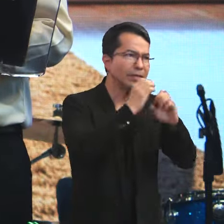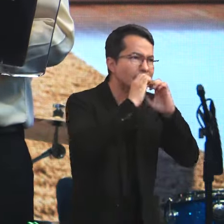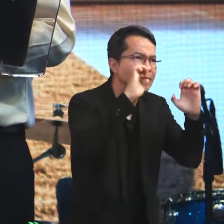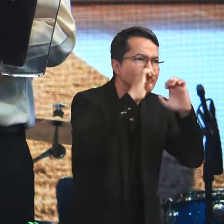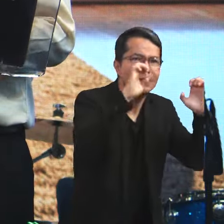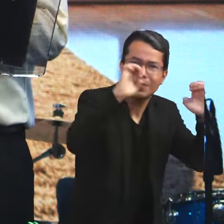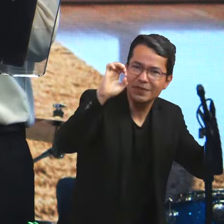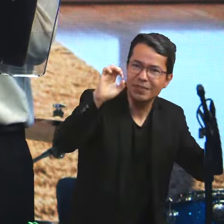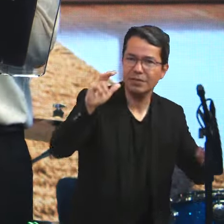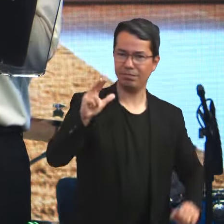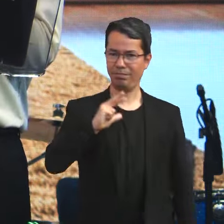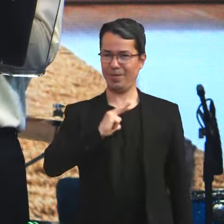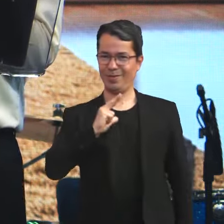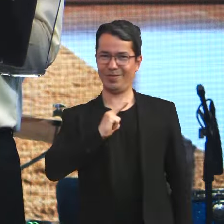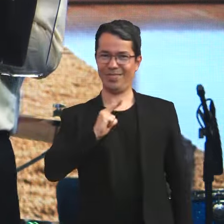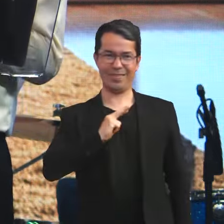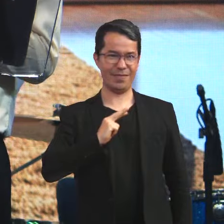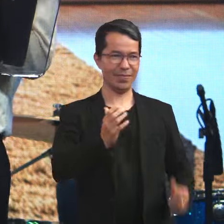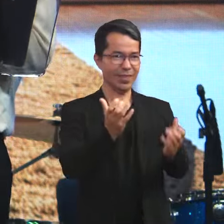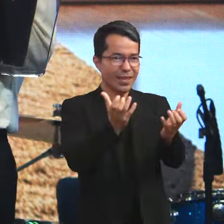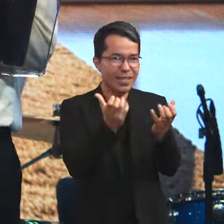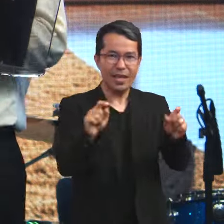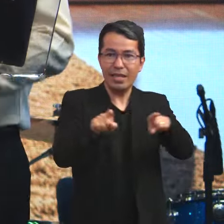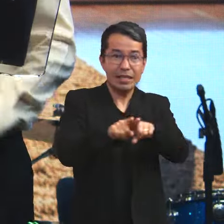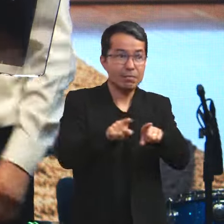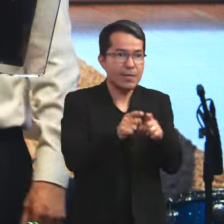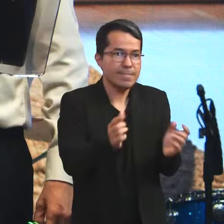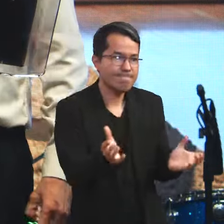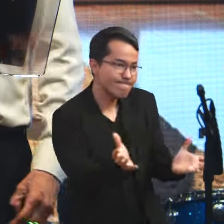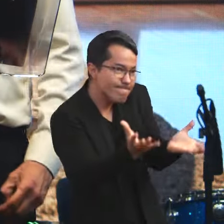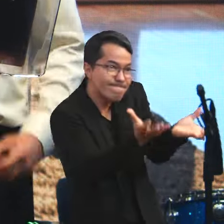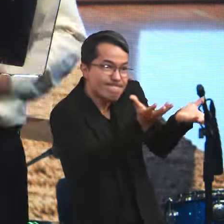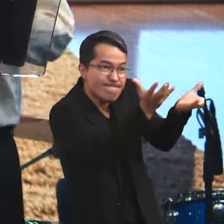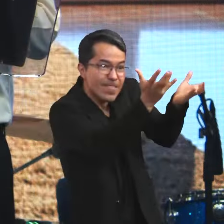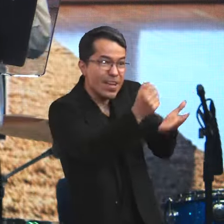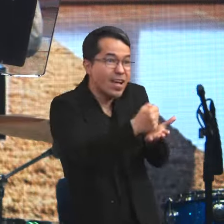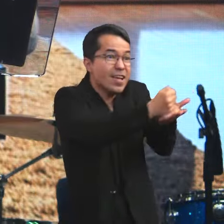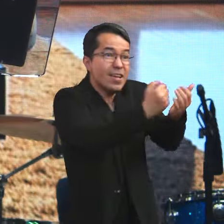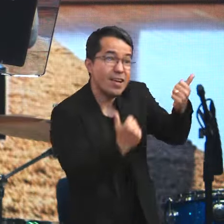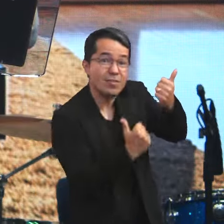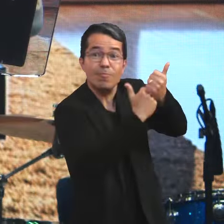desejo pesso de aportar